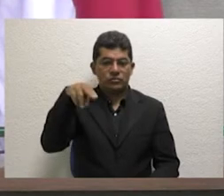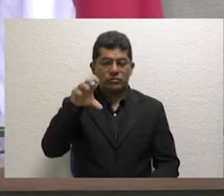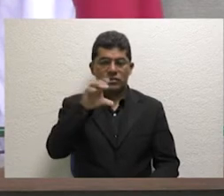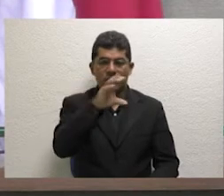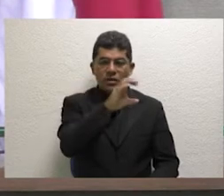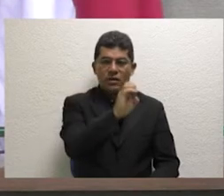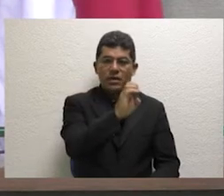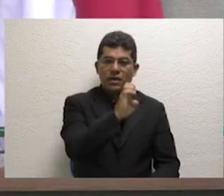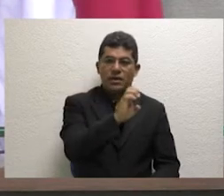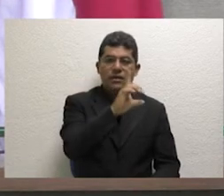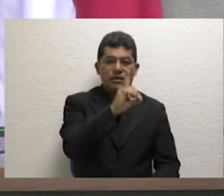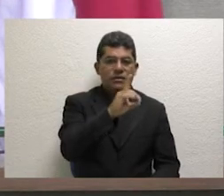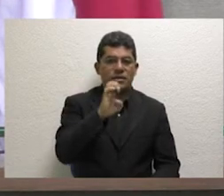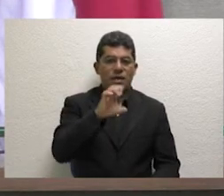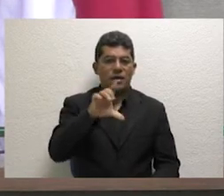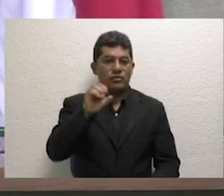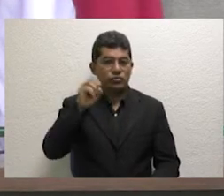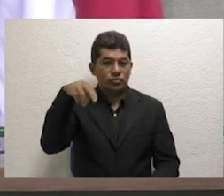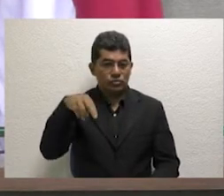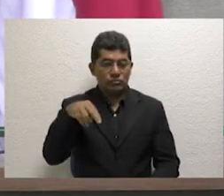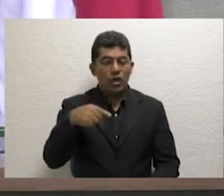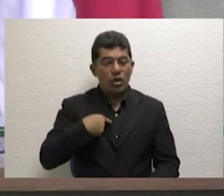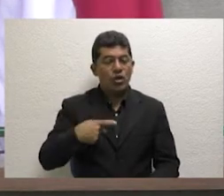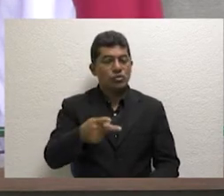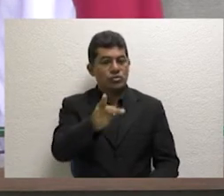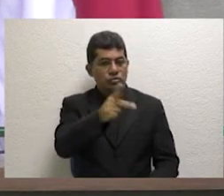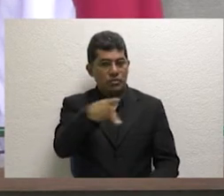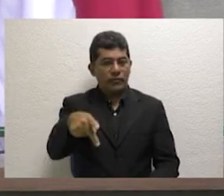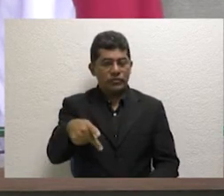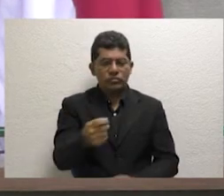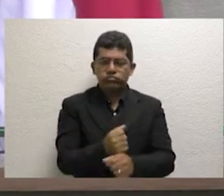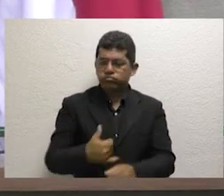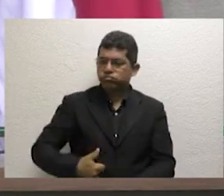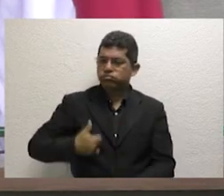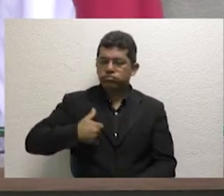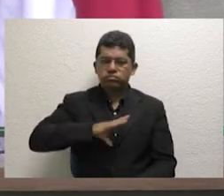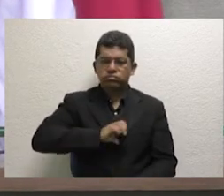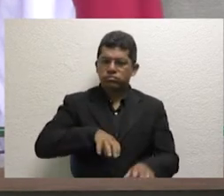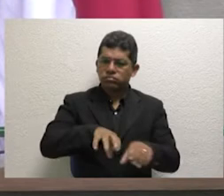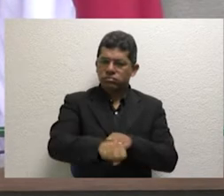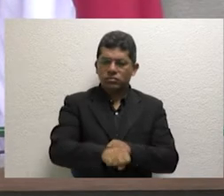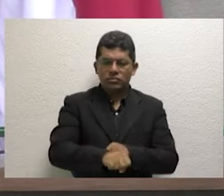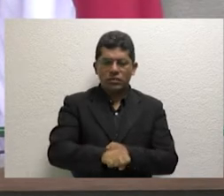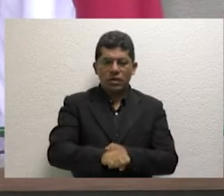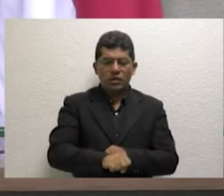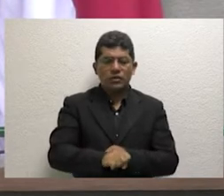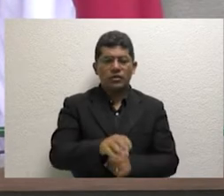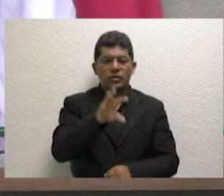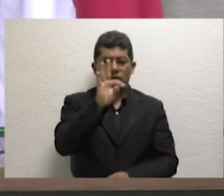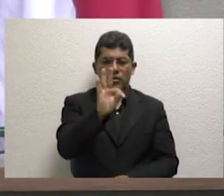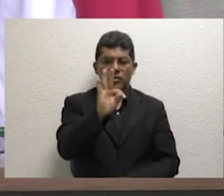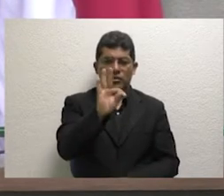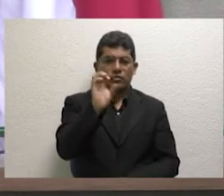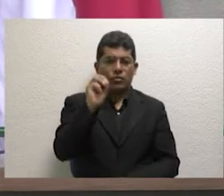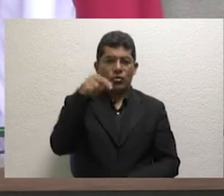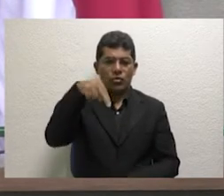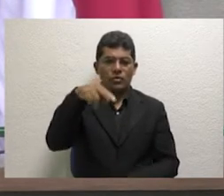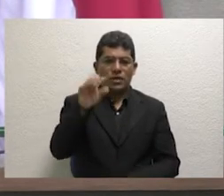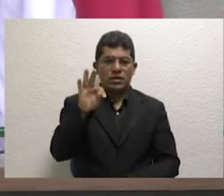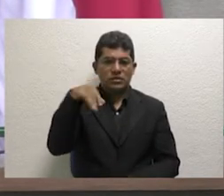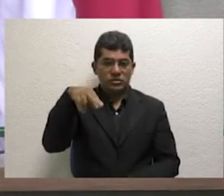professor com muito orgulho do município de Tonantins a mais de 800 quilômetros aqui da capital